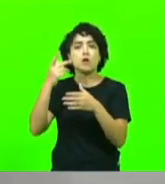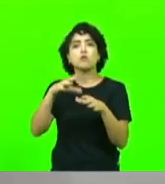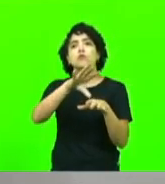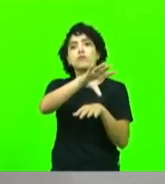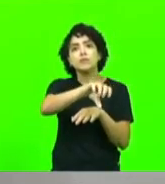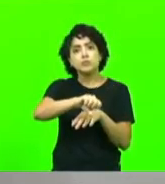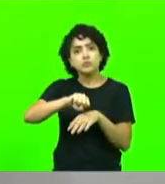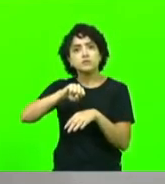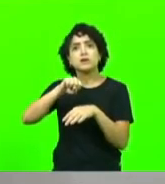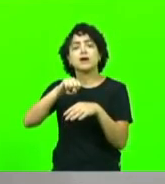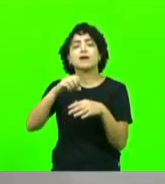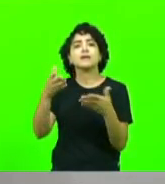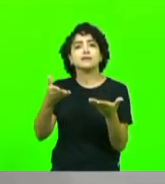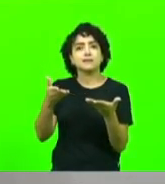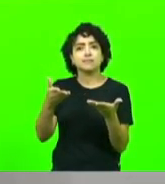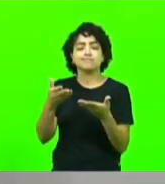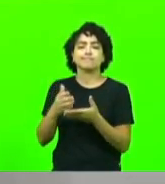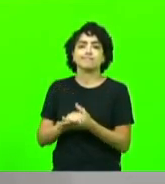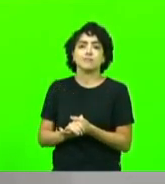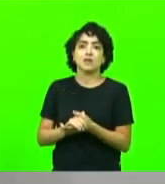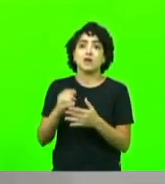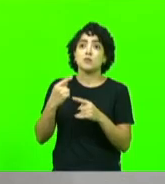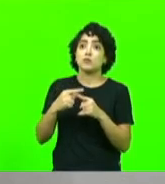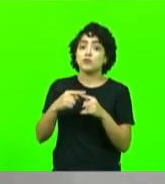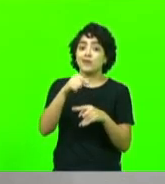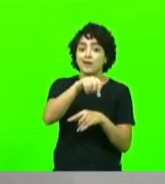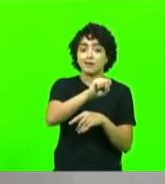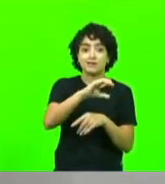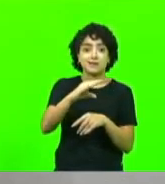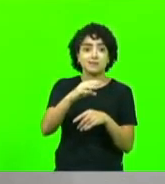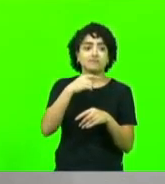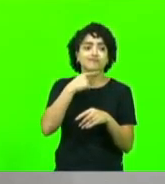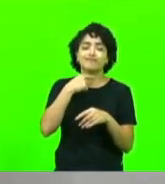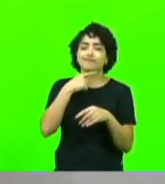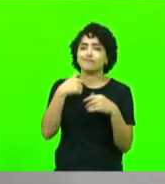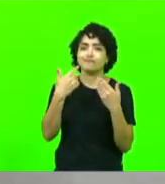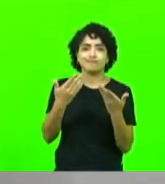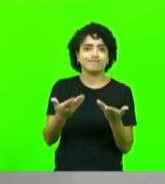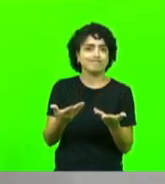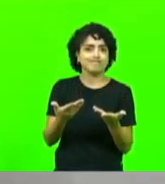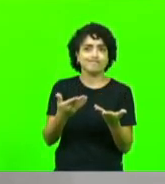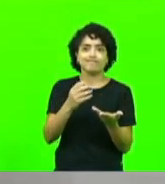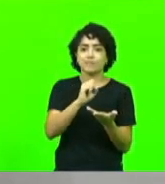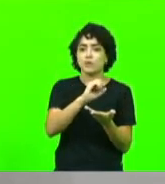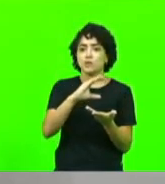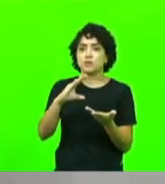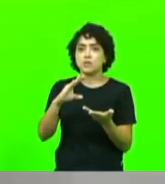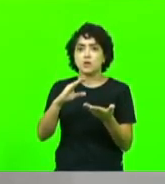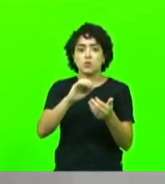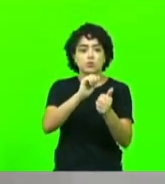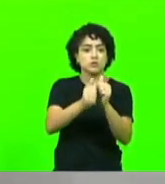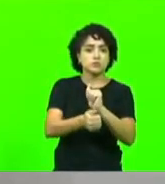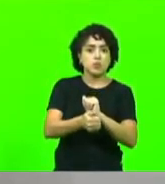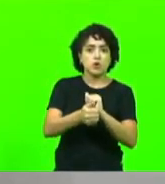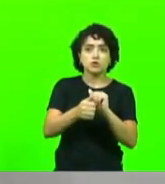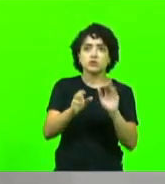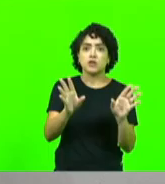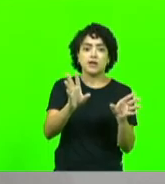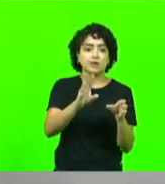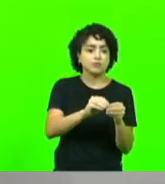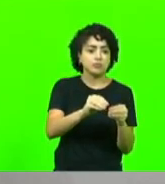Catarina. Porque aqui em Santa Catarina não tem condições. Santa Catarina, o esporte para a gente se resume a isso. Está aí uma